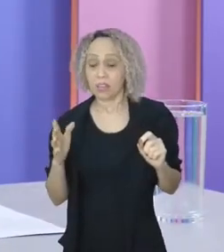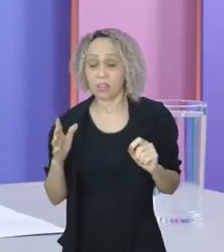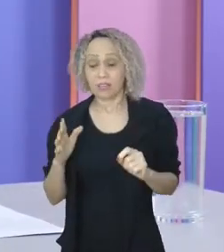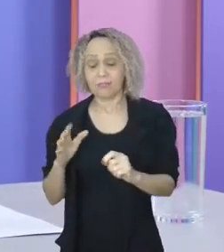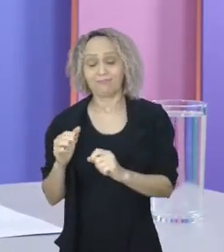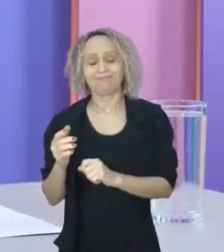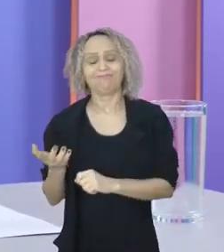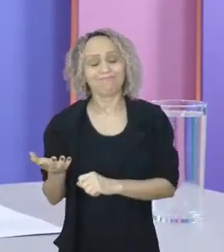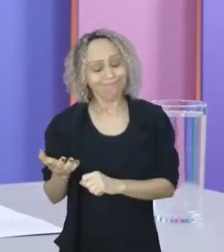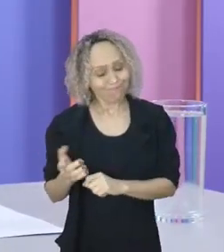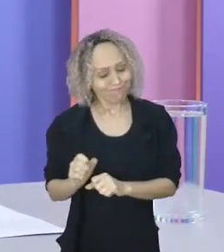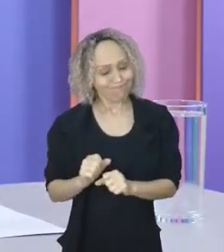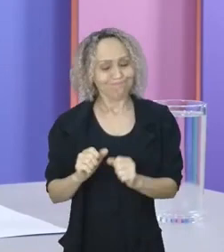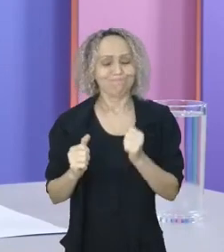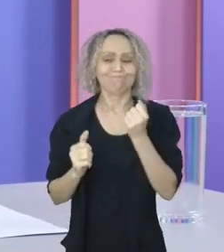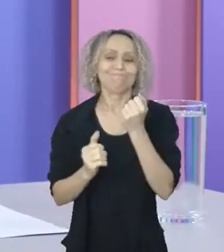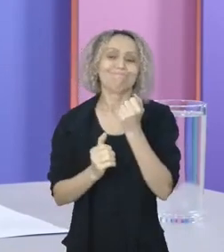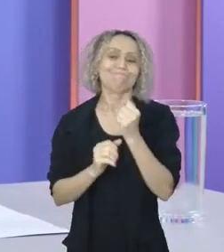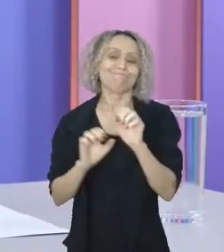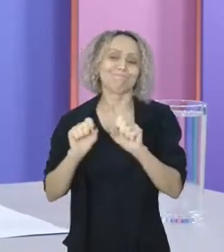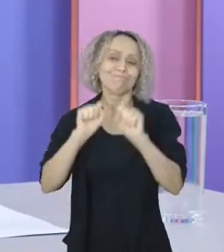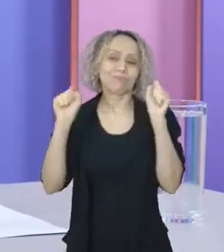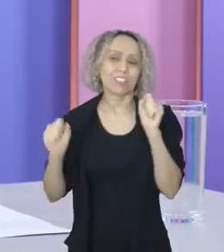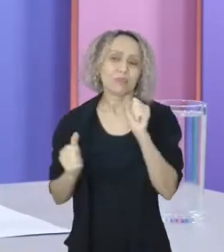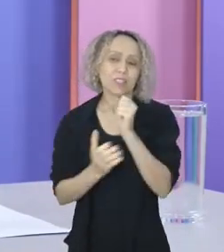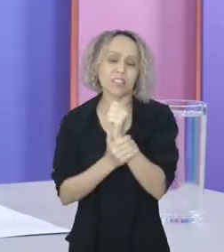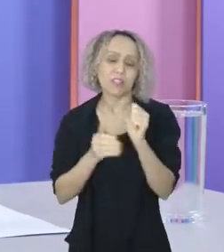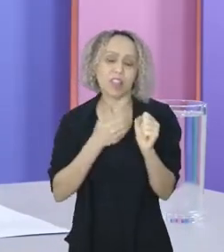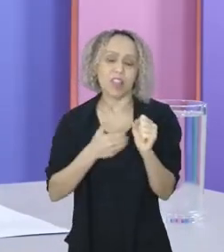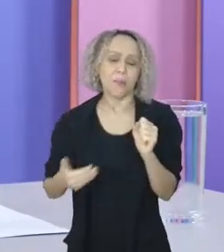sistema de segurança pública e